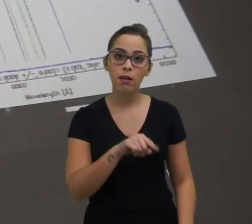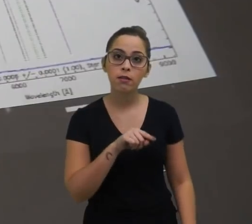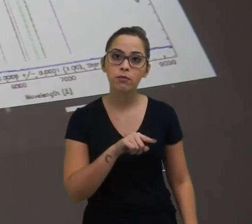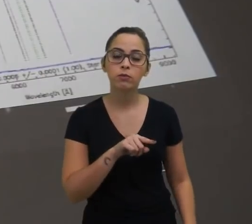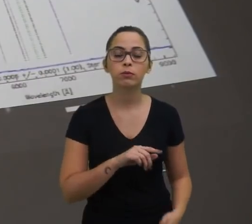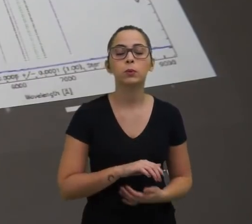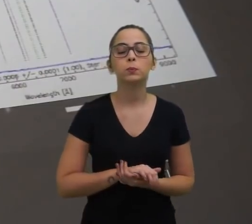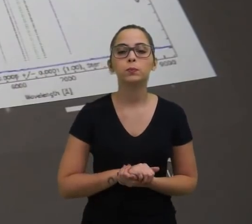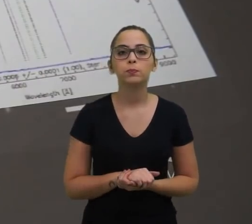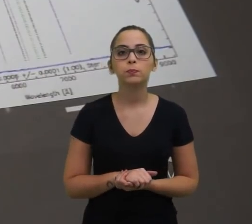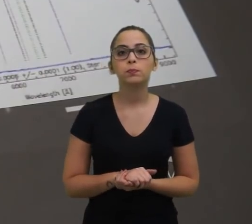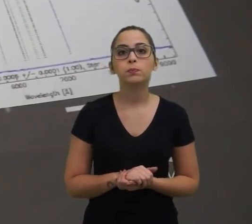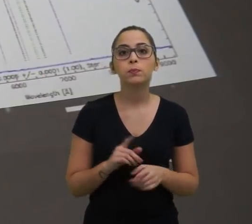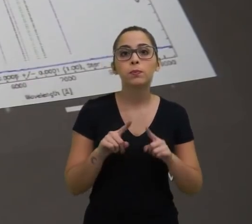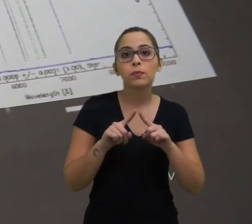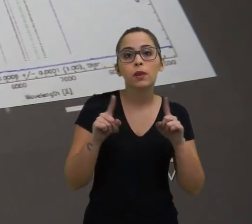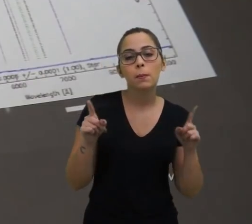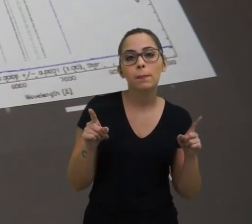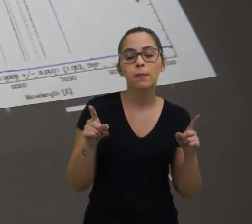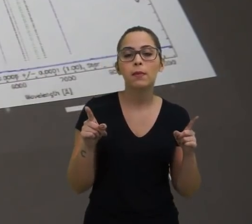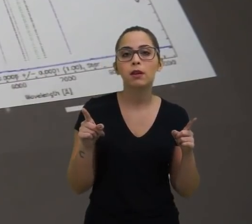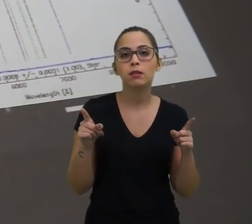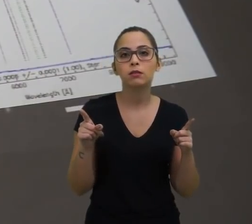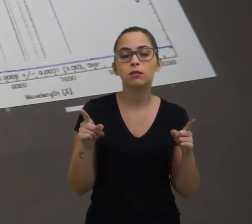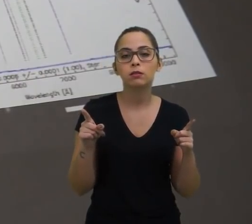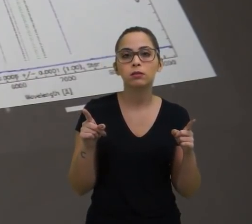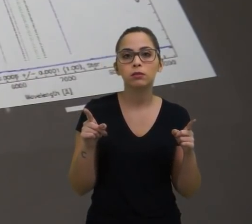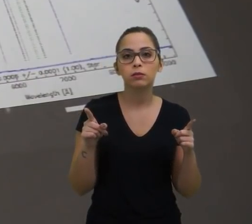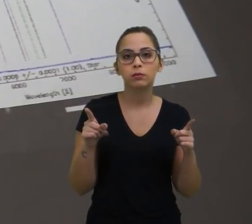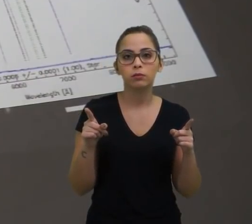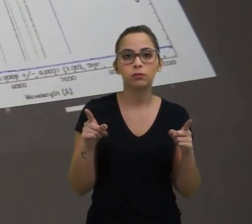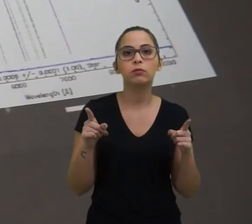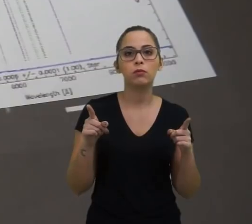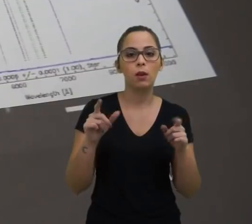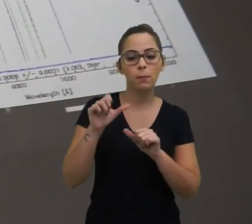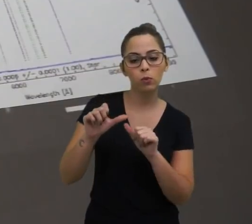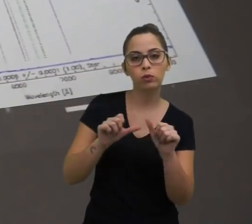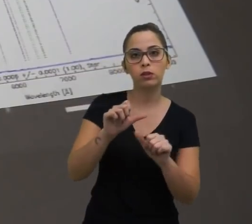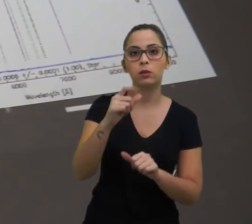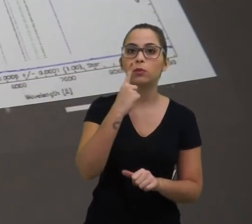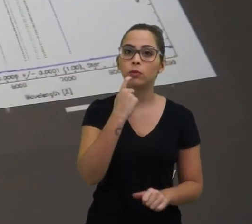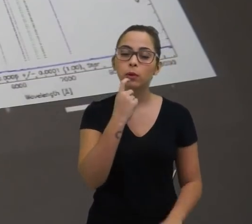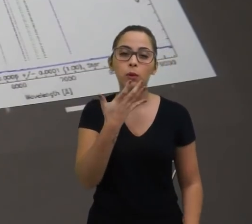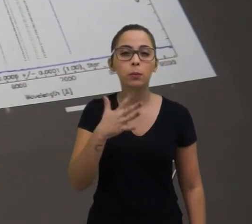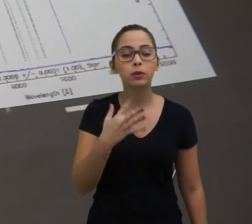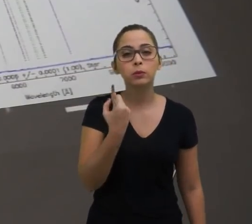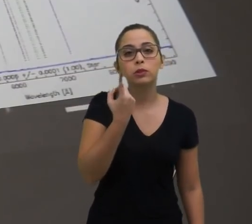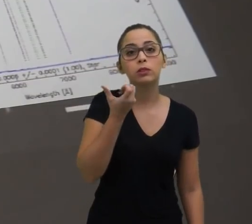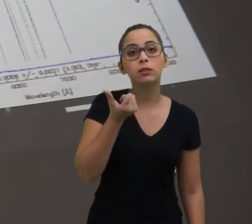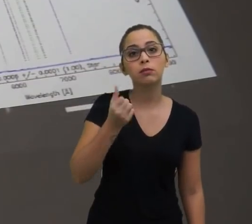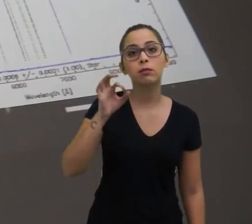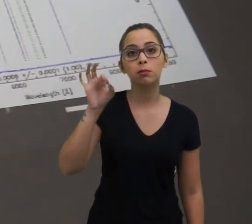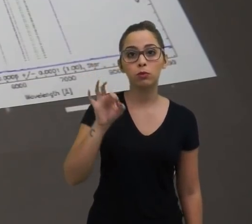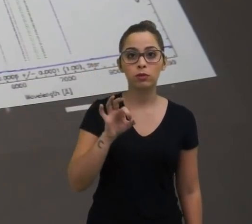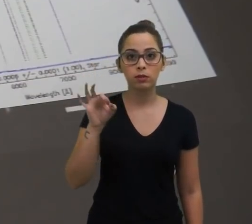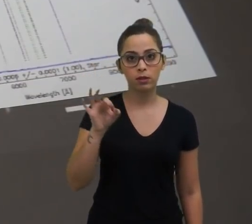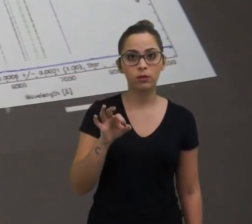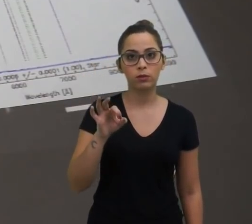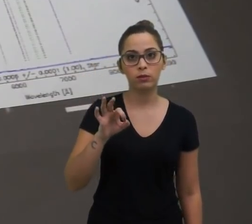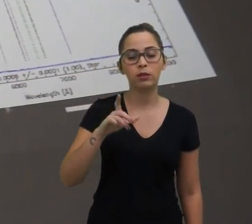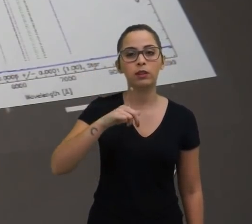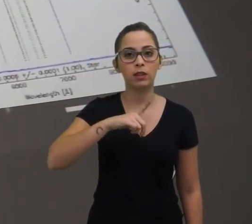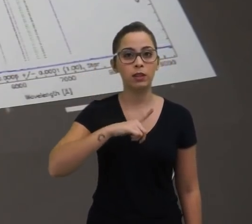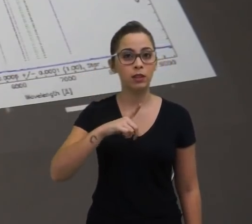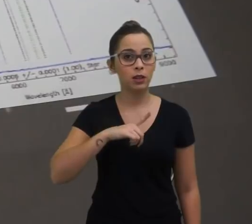o observado aqui na Terra no laboratório. Tá? O que isso significa? Que o corpo, o quasar, deveria estar